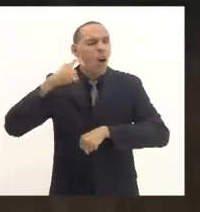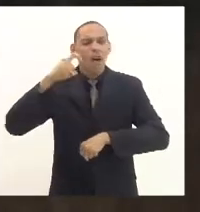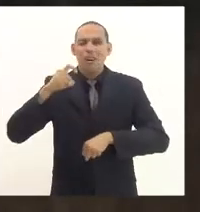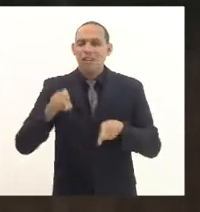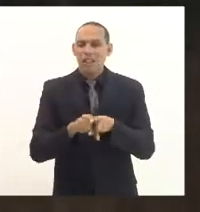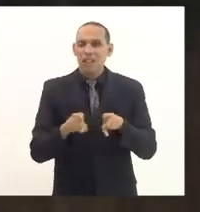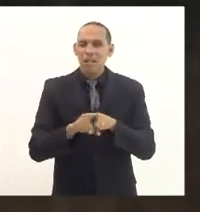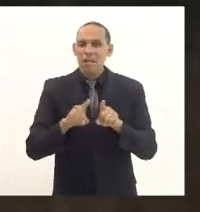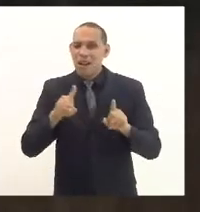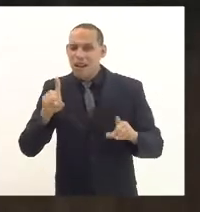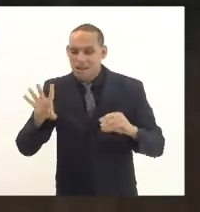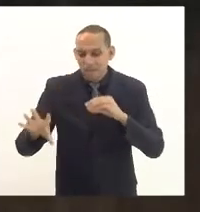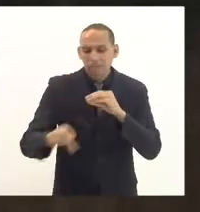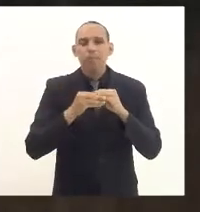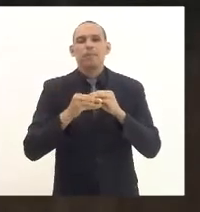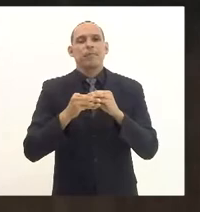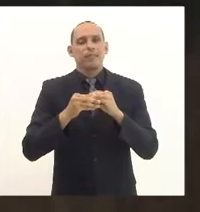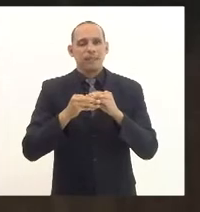fase,